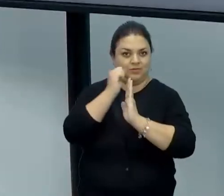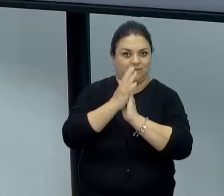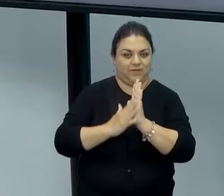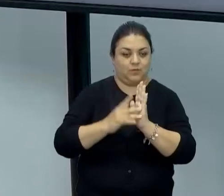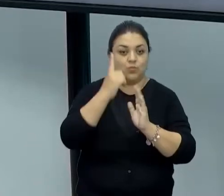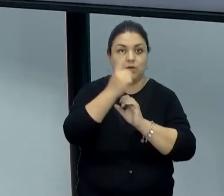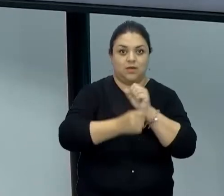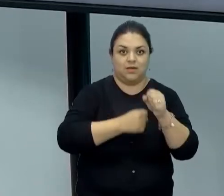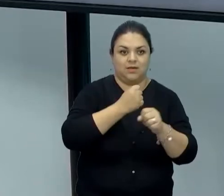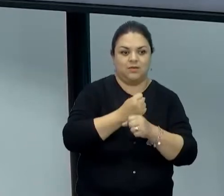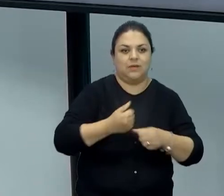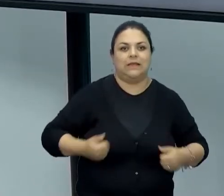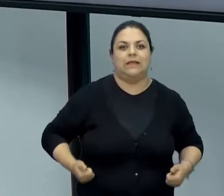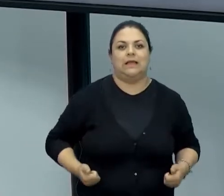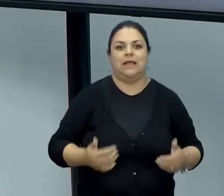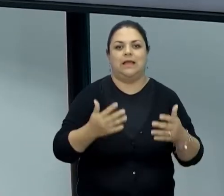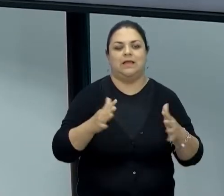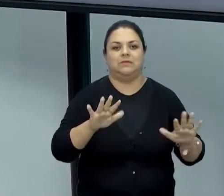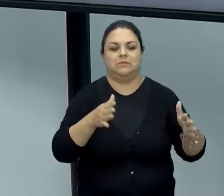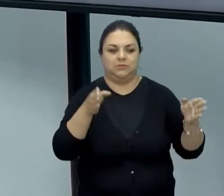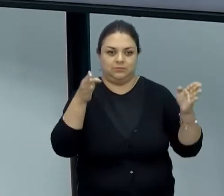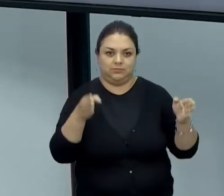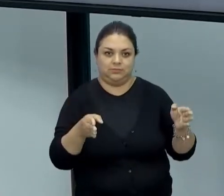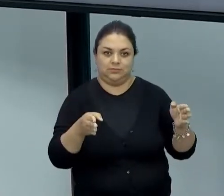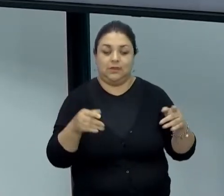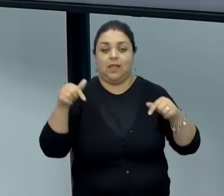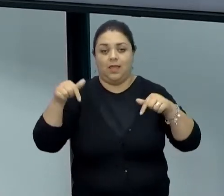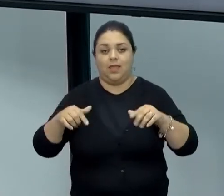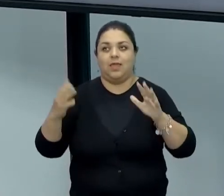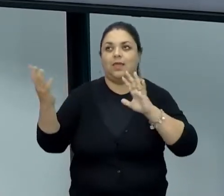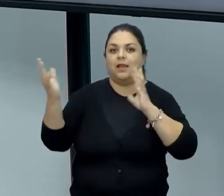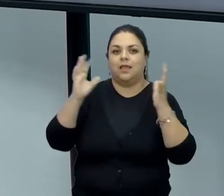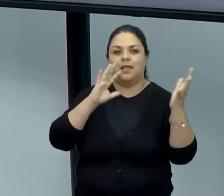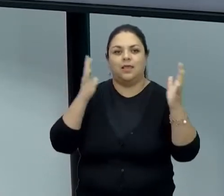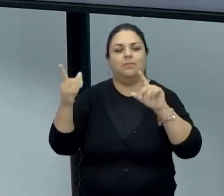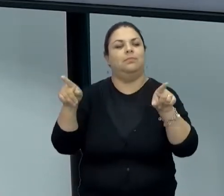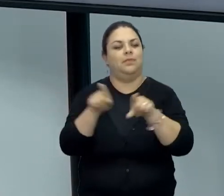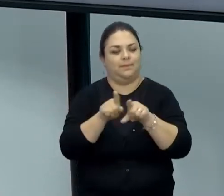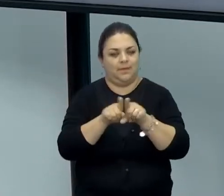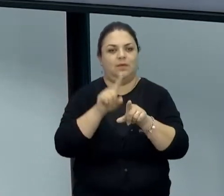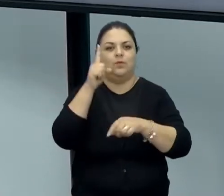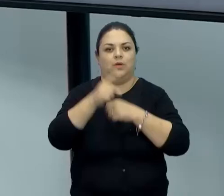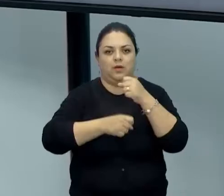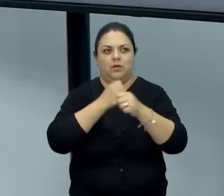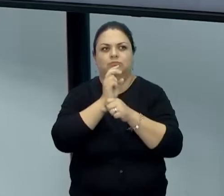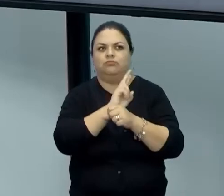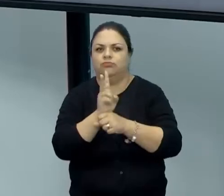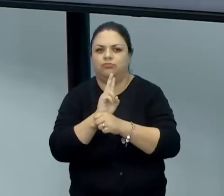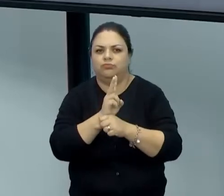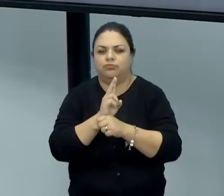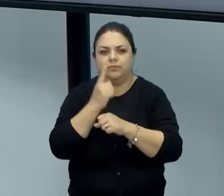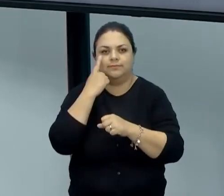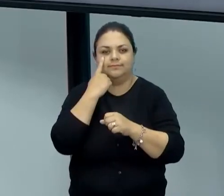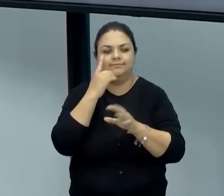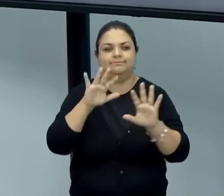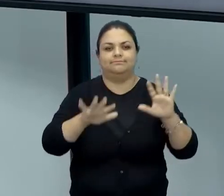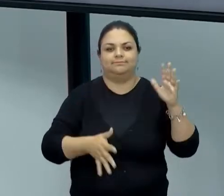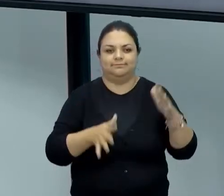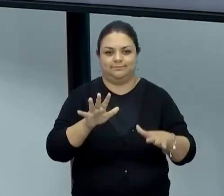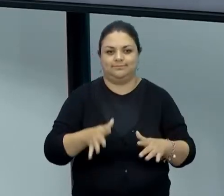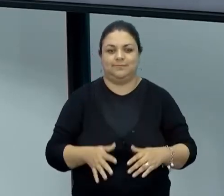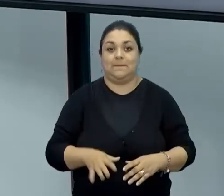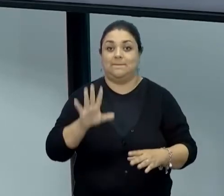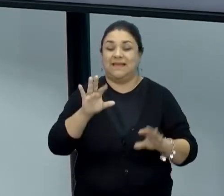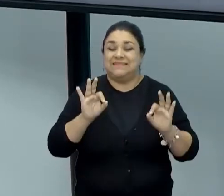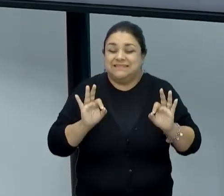ano. Então eu estou pegando também um período de um ano. Mas para ter mais certeza, esse período tem que ser maior,